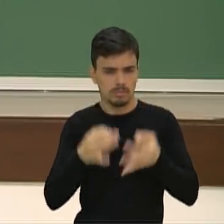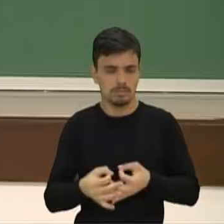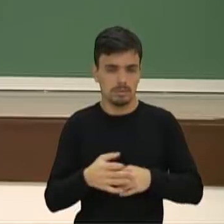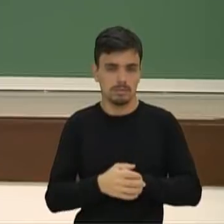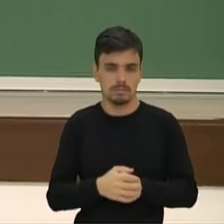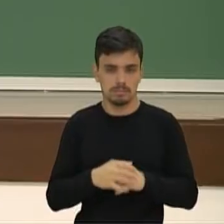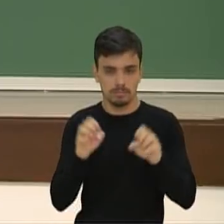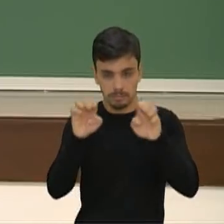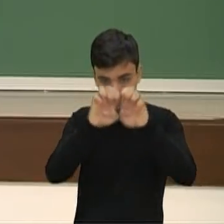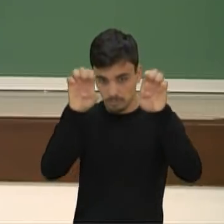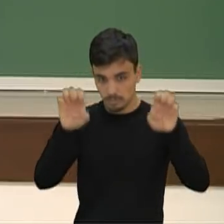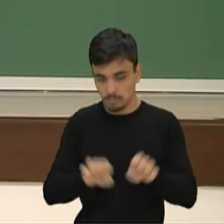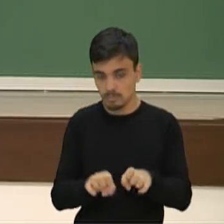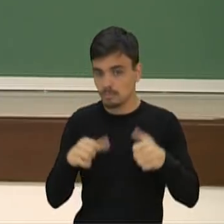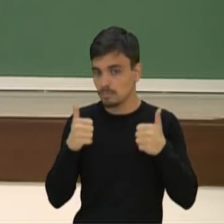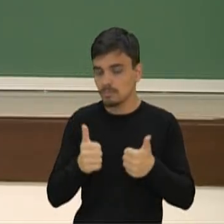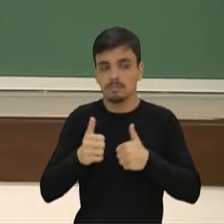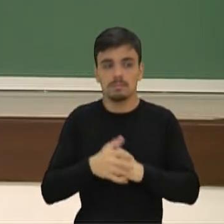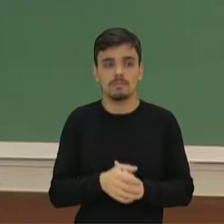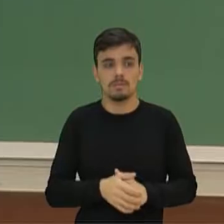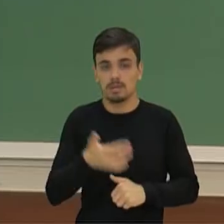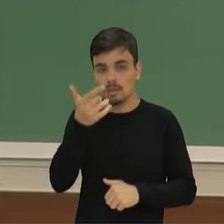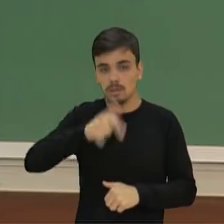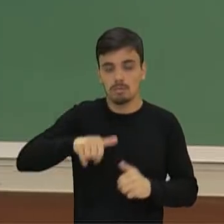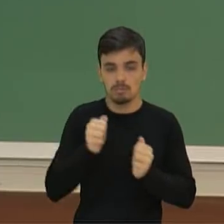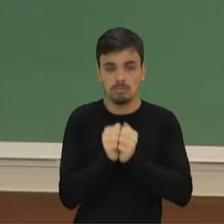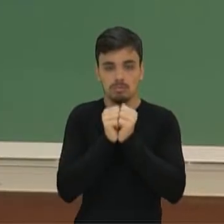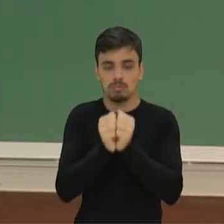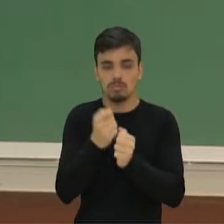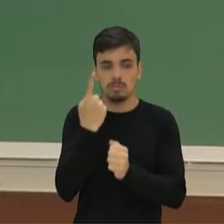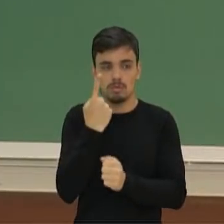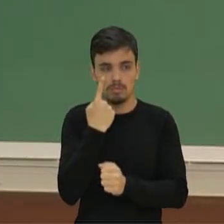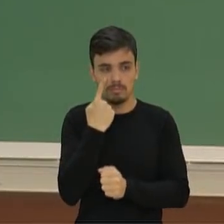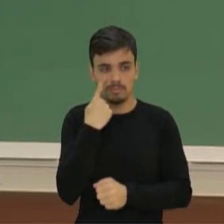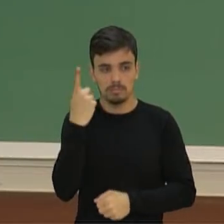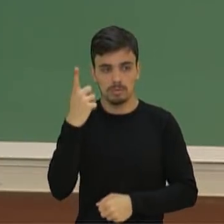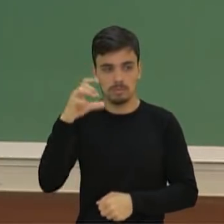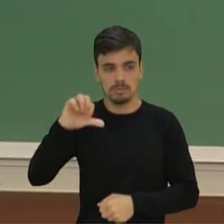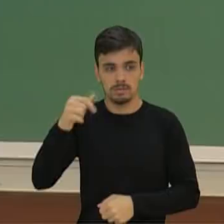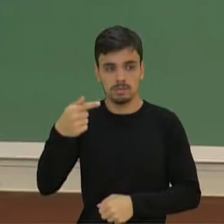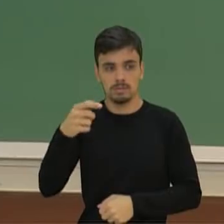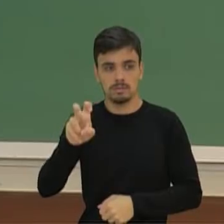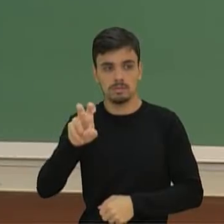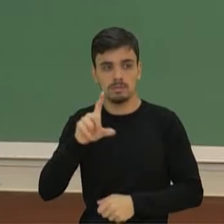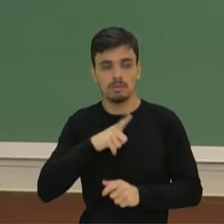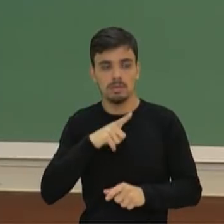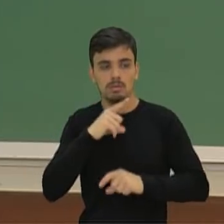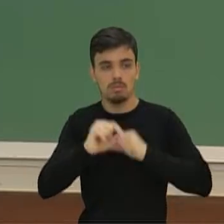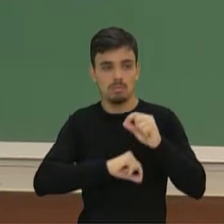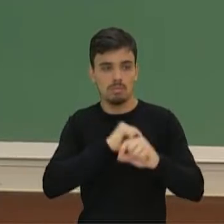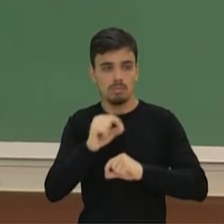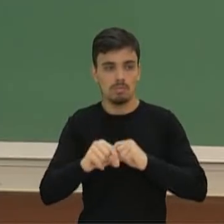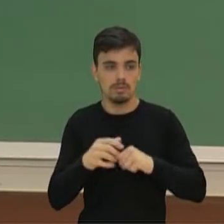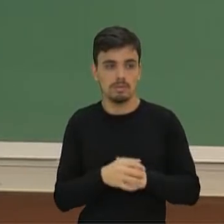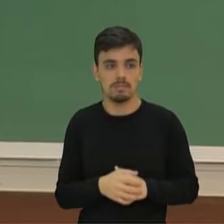essa estrutura, ok? Me acompanhe na tela novamente. Em 1975, então,